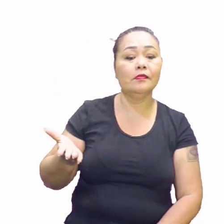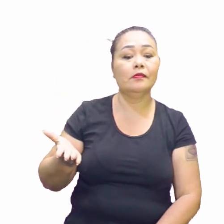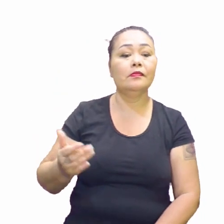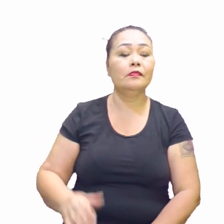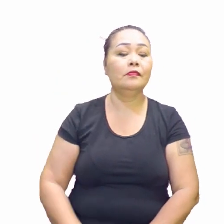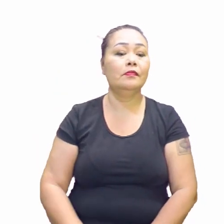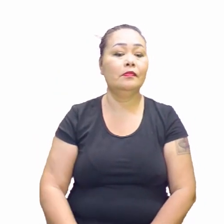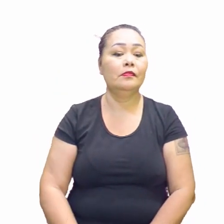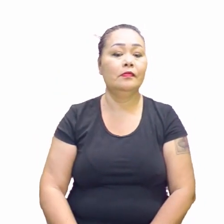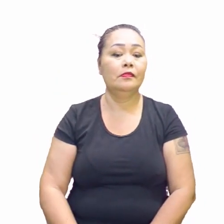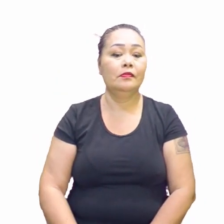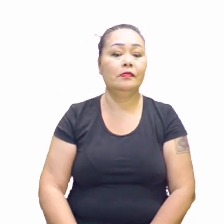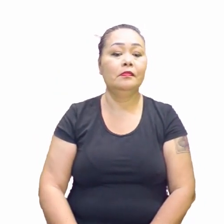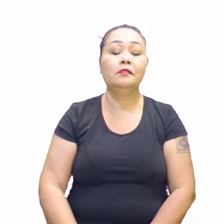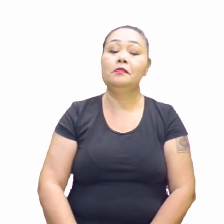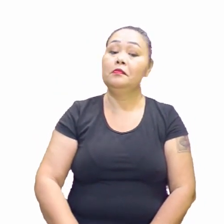alternativa?